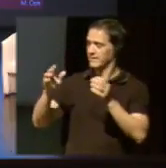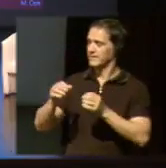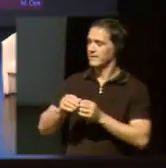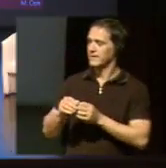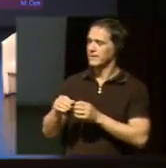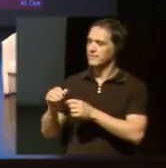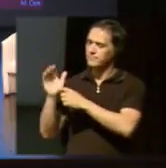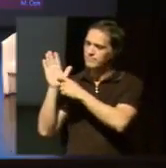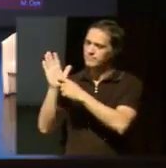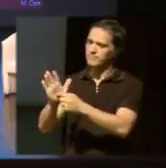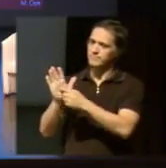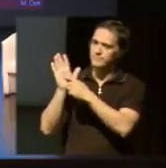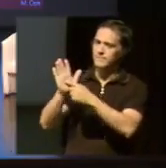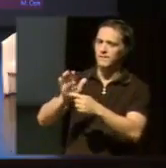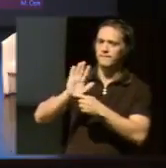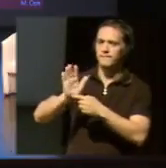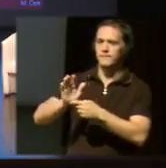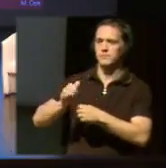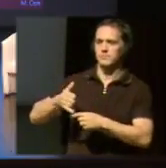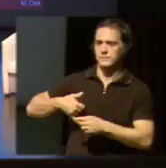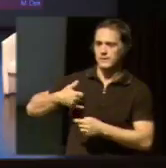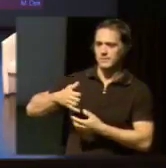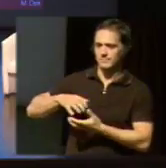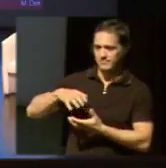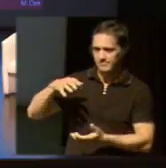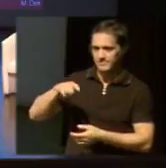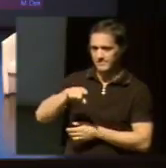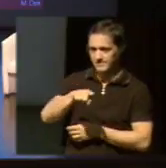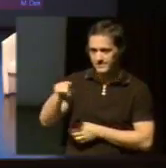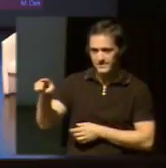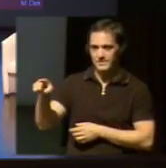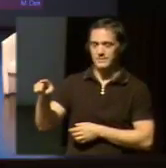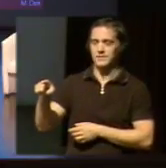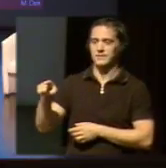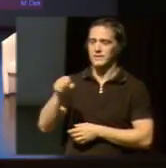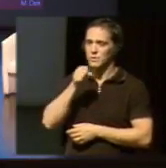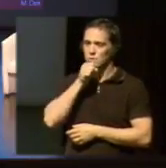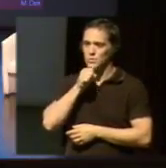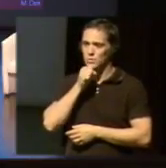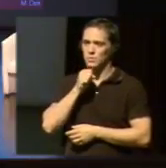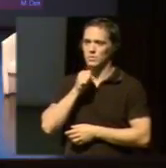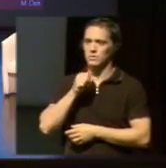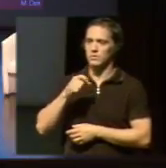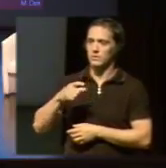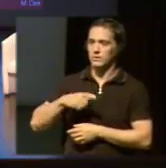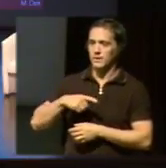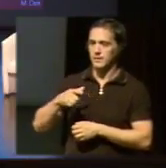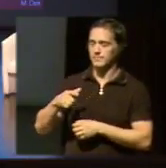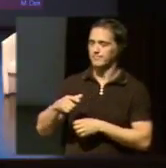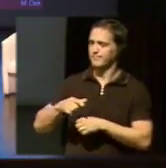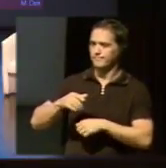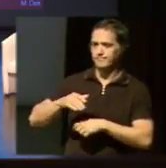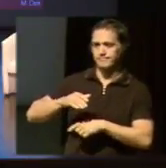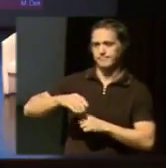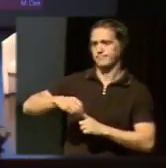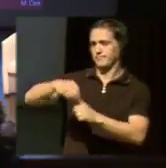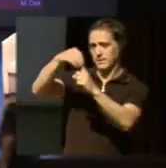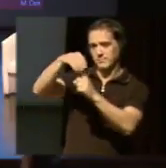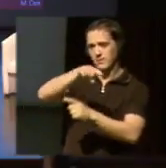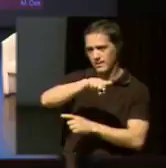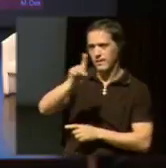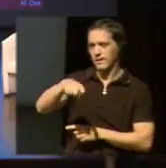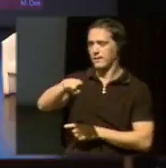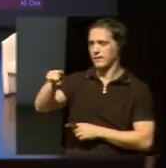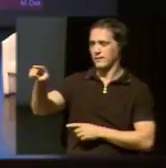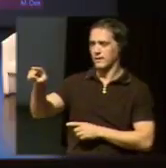filmes para pessoas idosas, onde elas têm o papel principal, e queremos mostrar isso